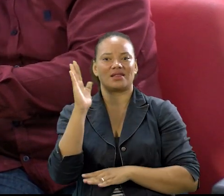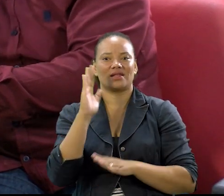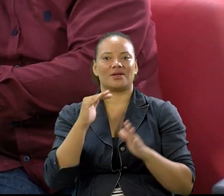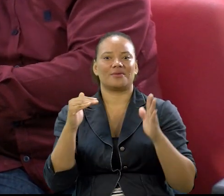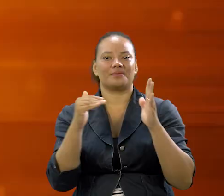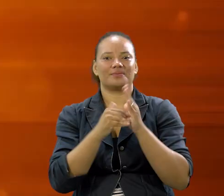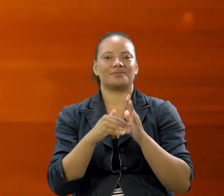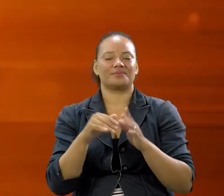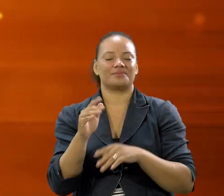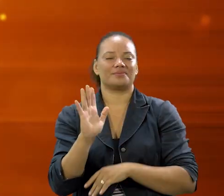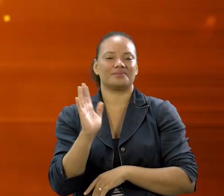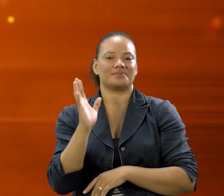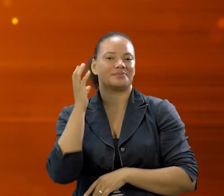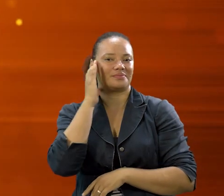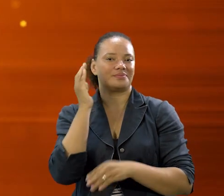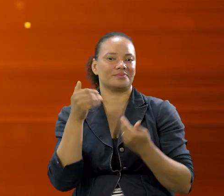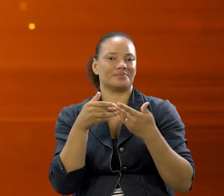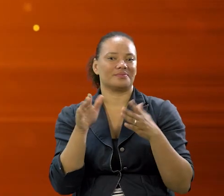até